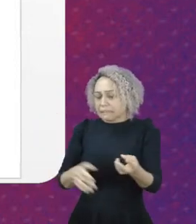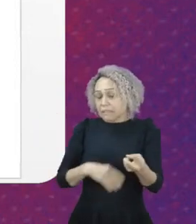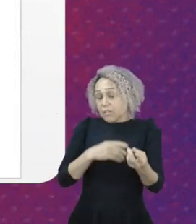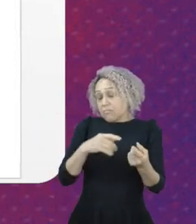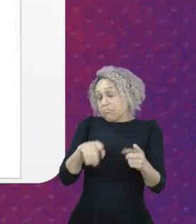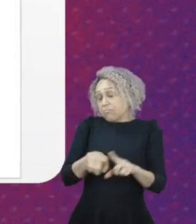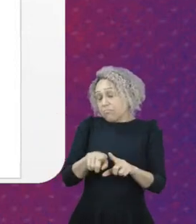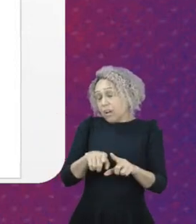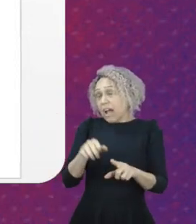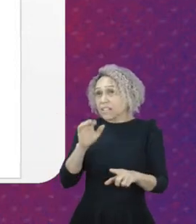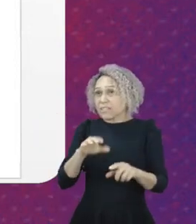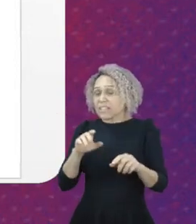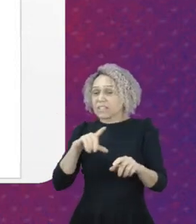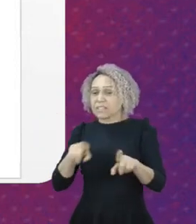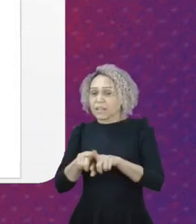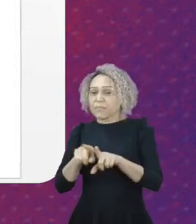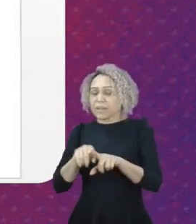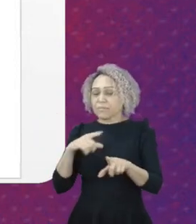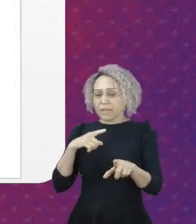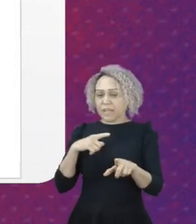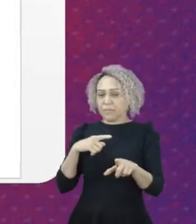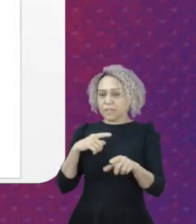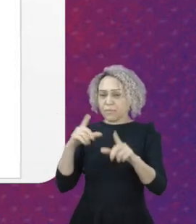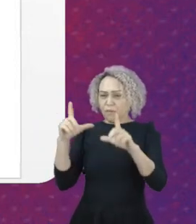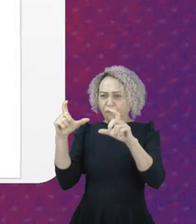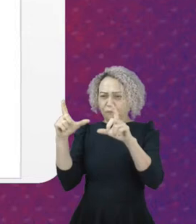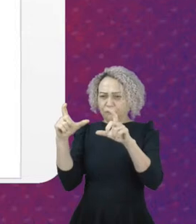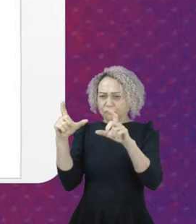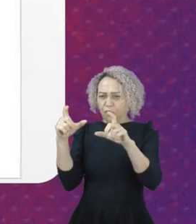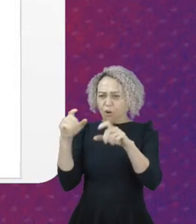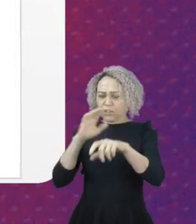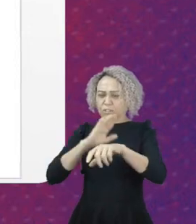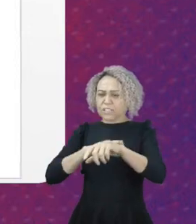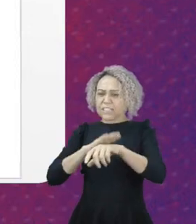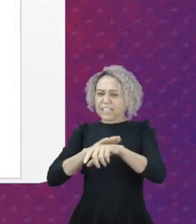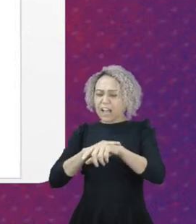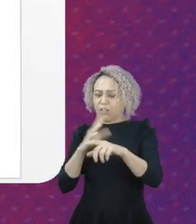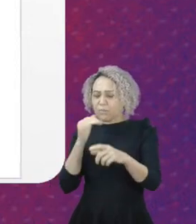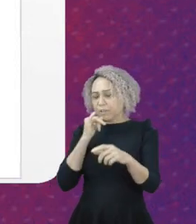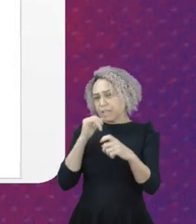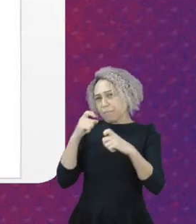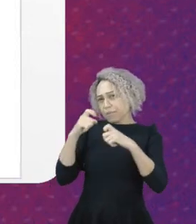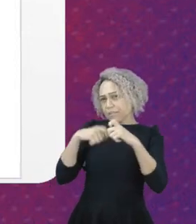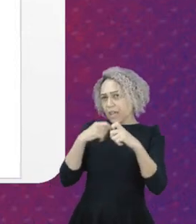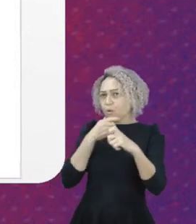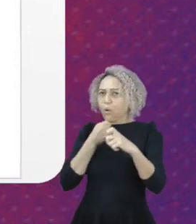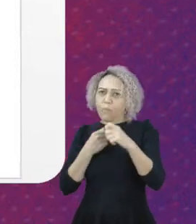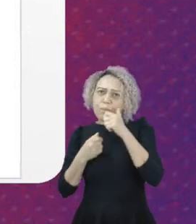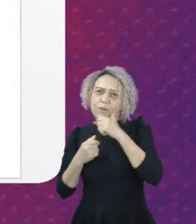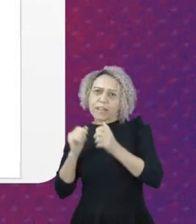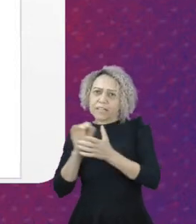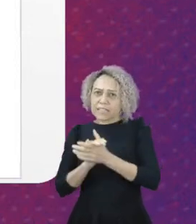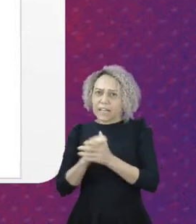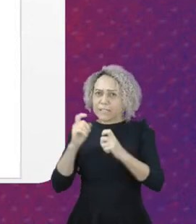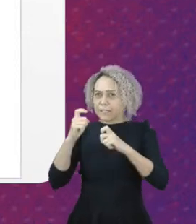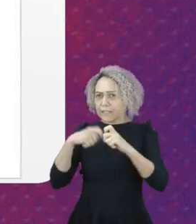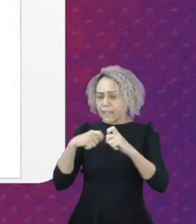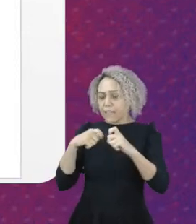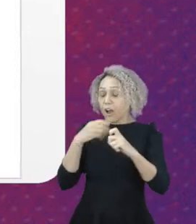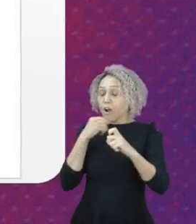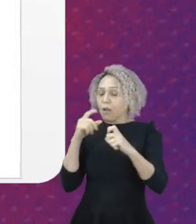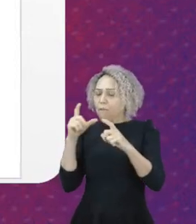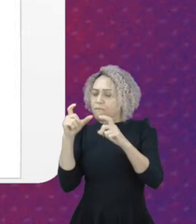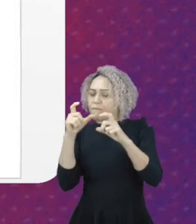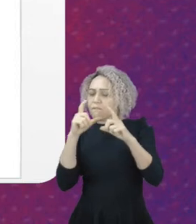nos grupos de família, né, como se a pessoa, para que a pessoa passe algum tipo de vergonha. E a